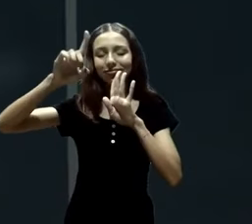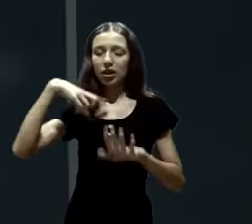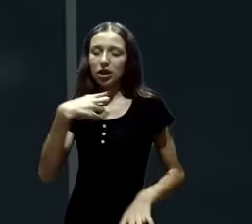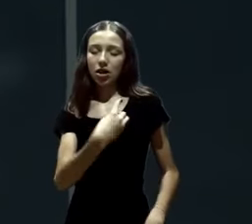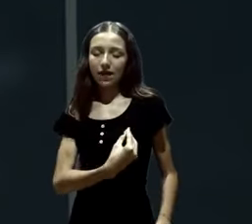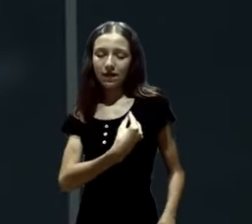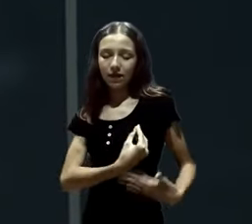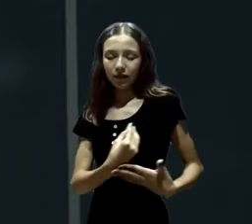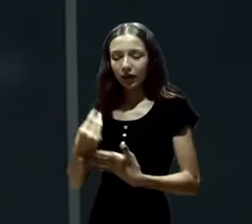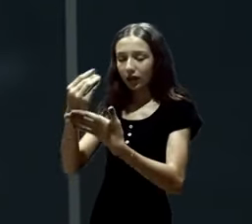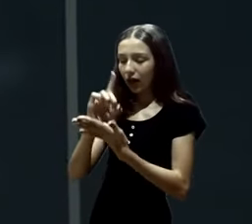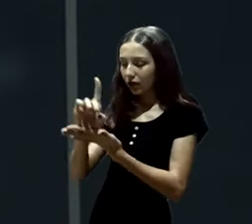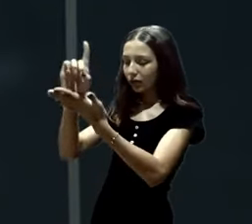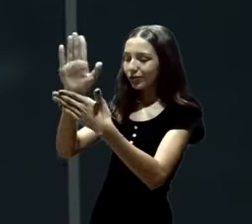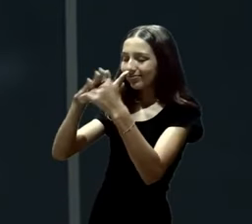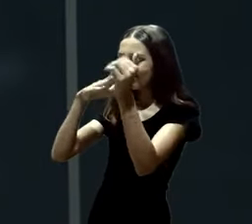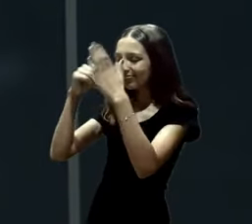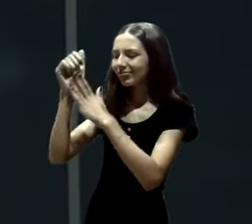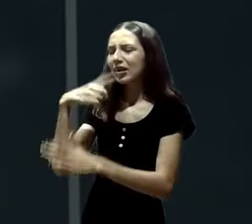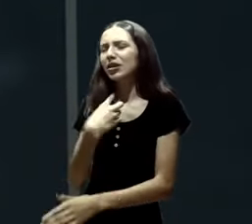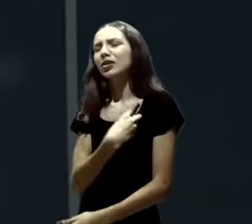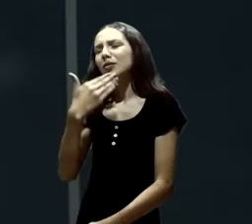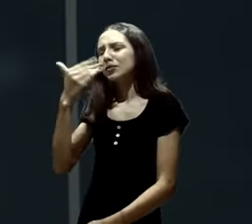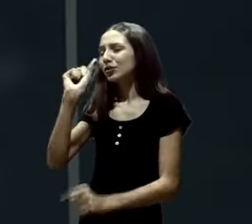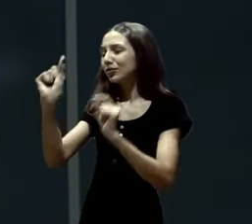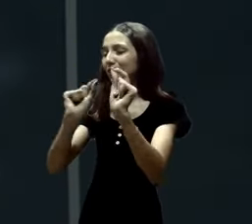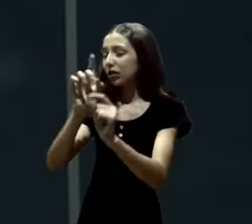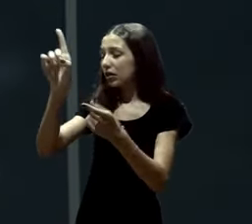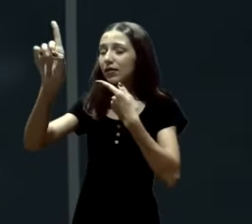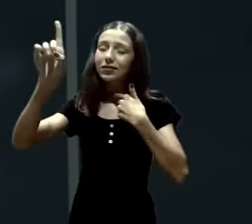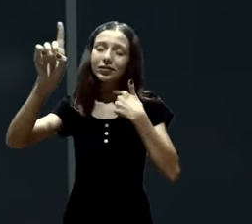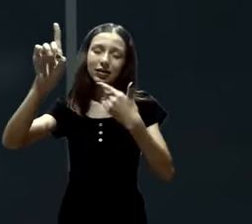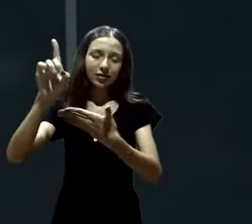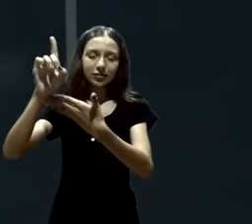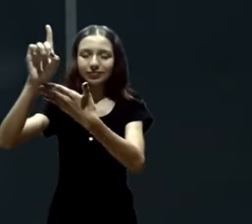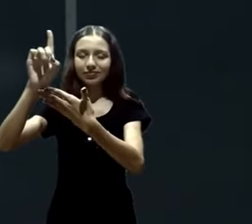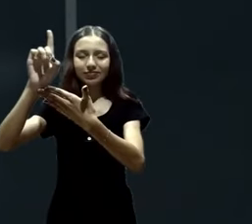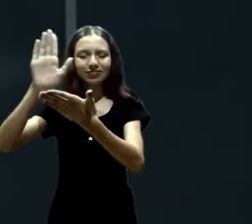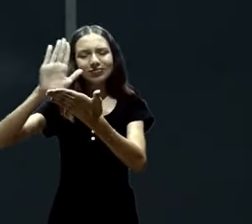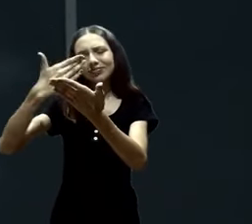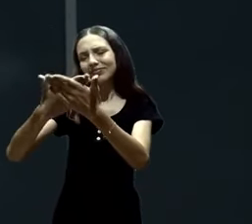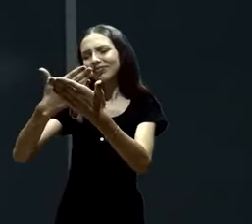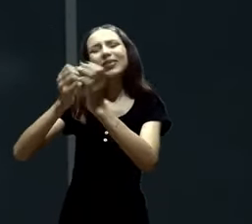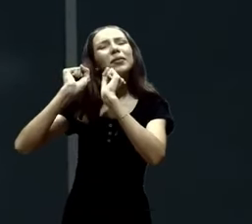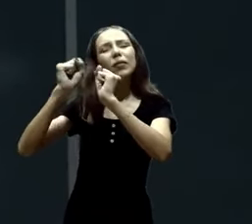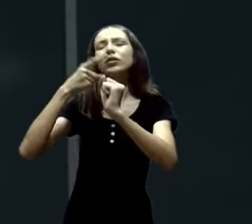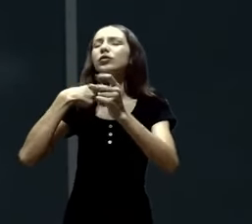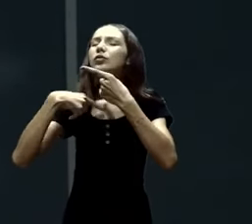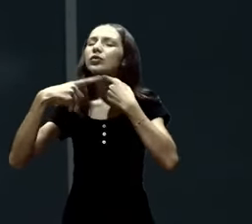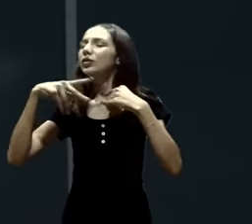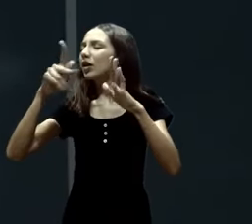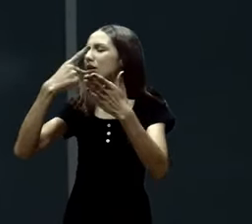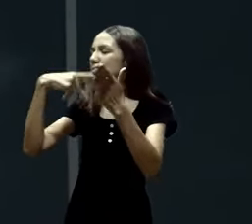mãos. E o nosso pedido é: faça a tua vontade. Que a tua vontade seja feita na nossa vida.